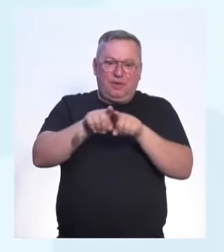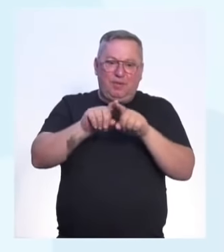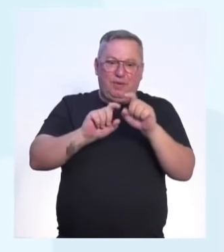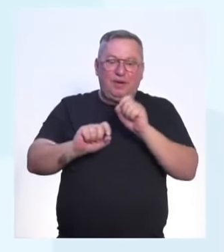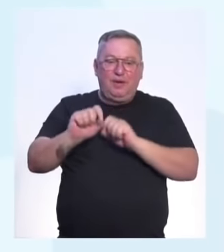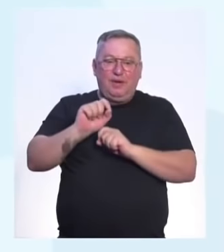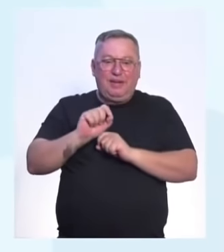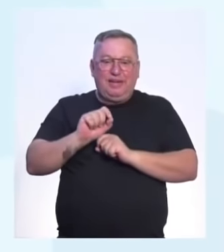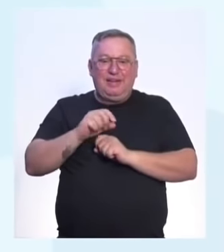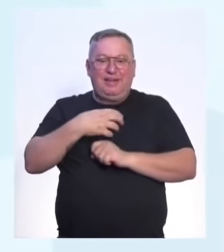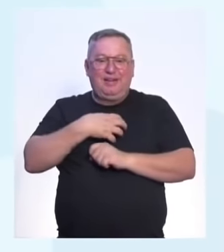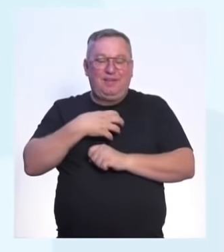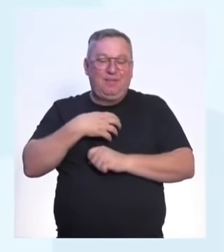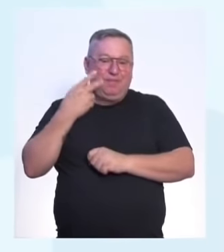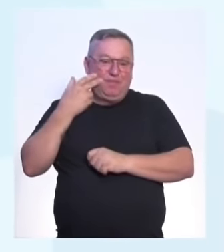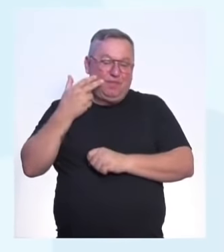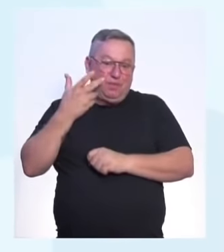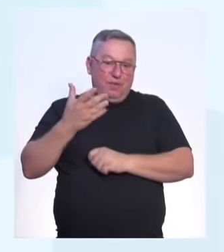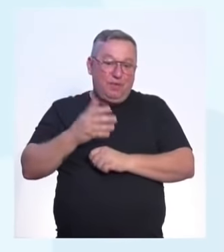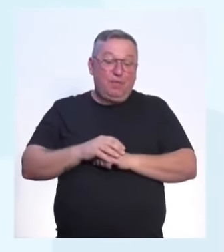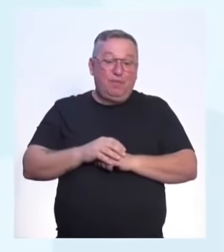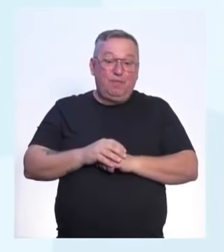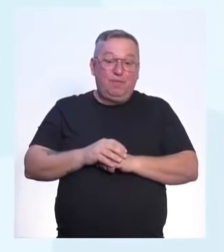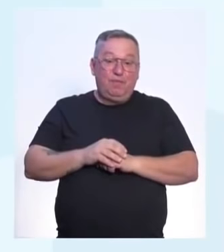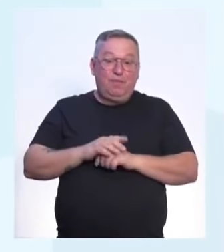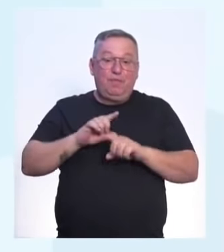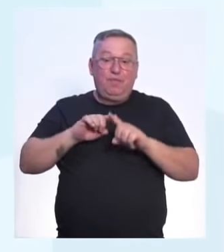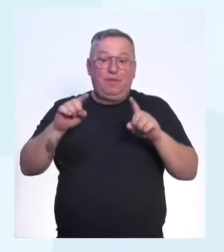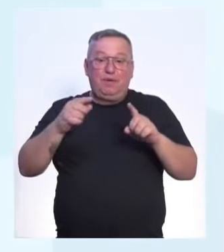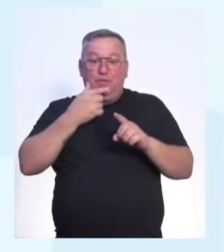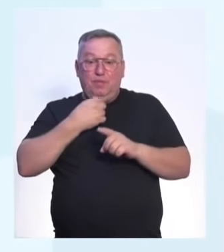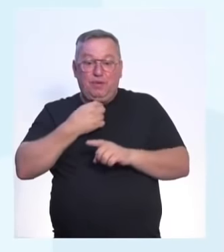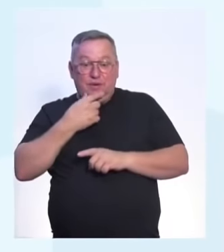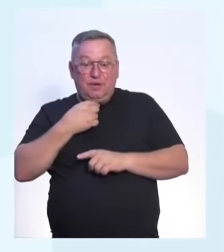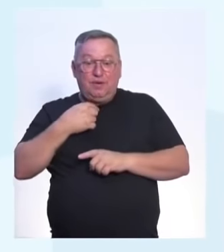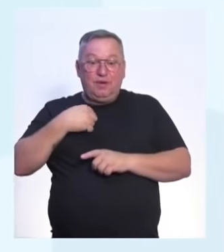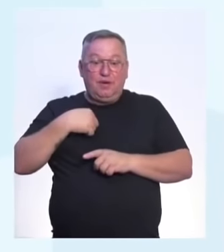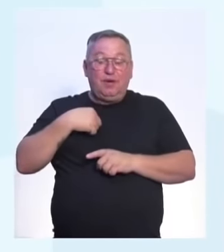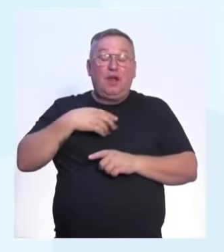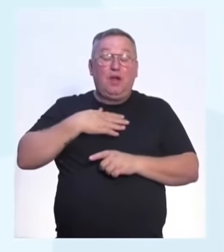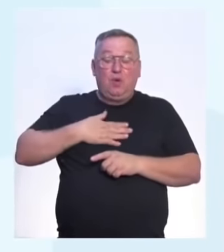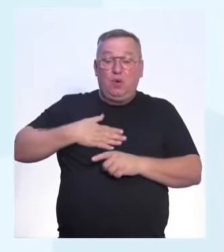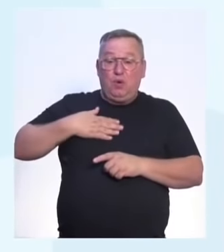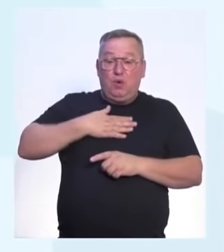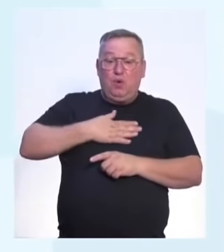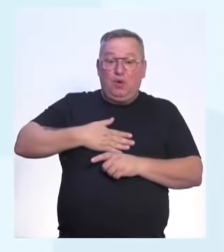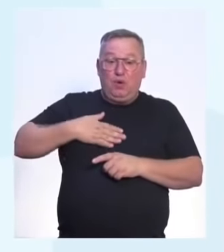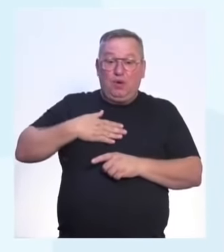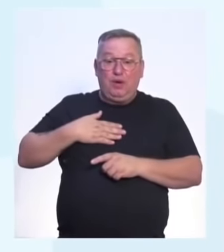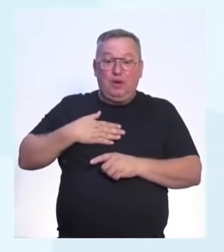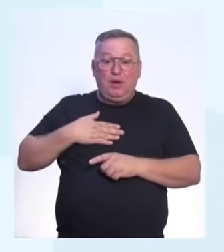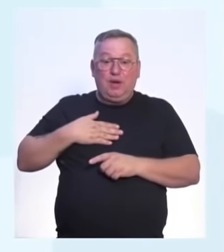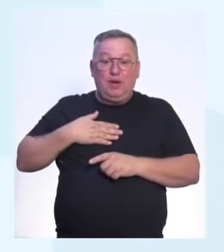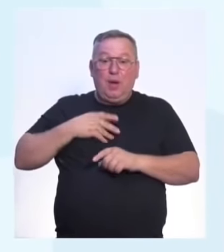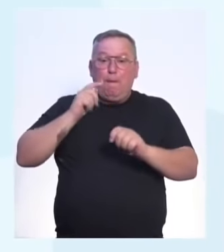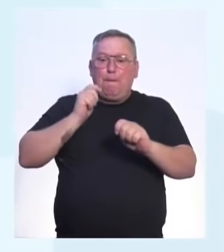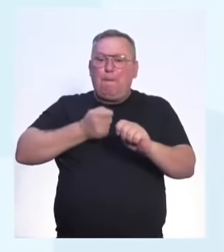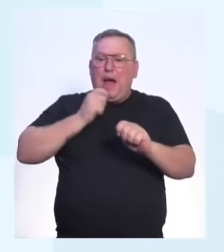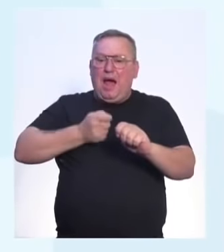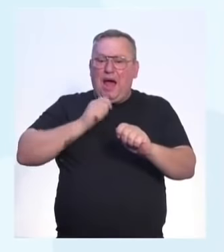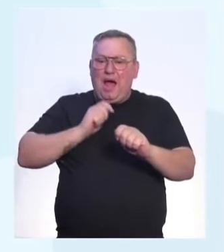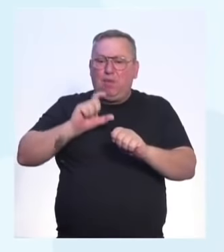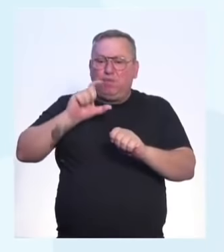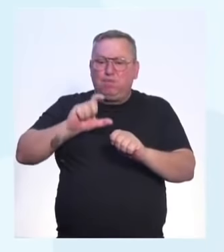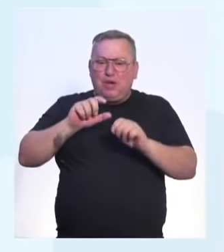né? De maneira geral. Mas os garotos, os meninos, eu mesmo era um daquele moleque que adorava prego,